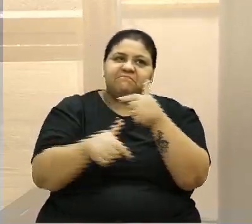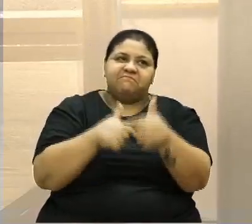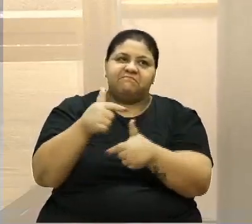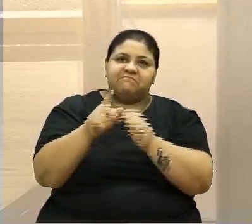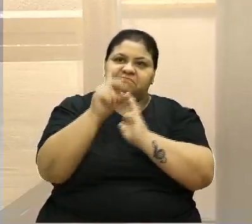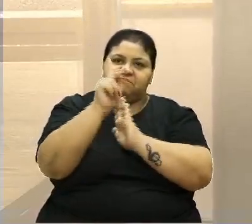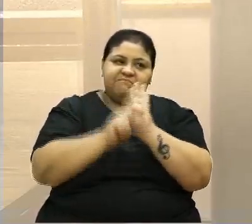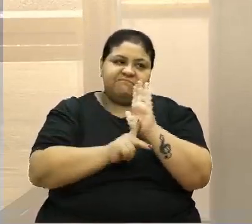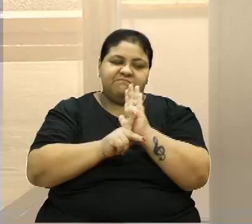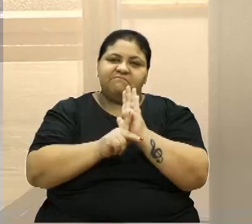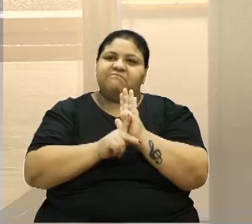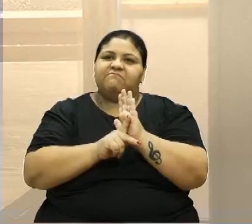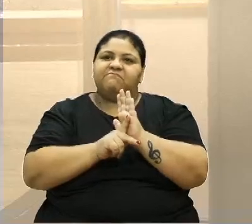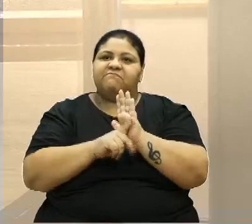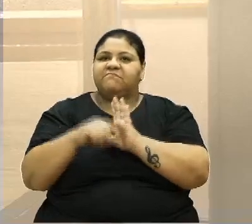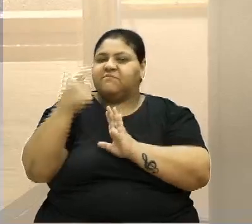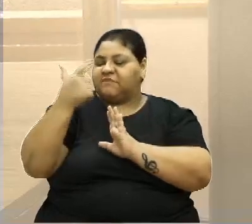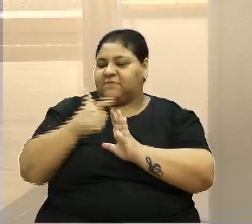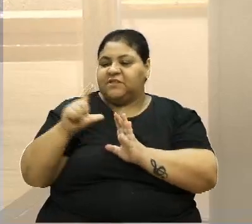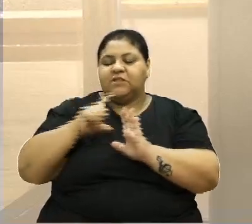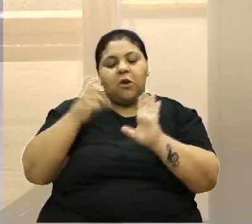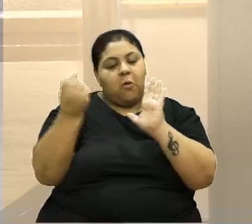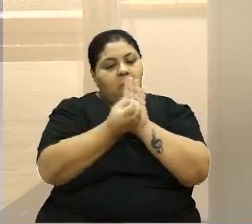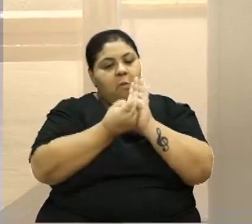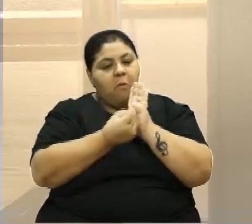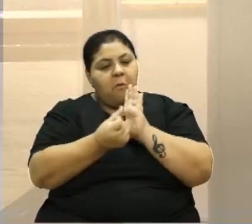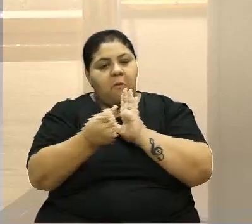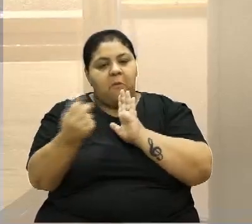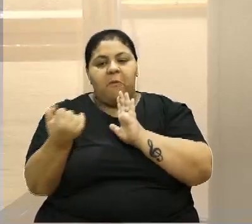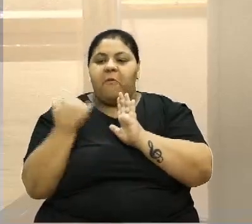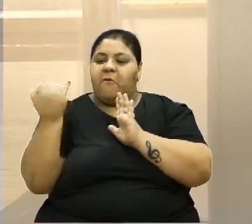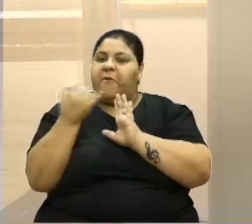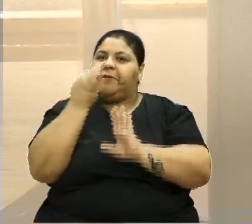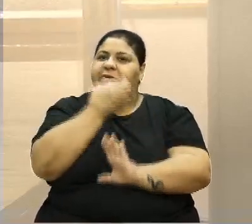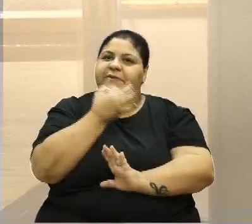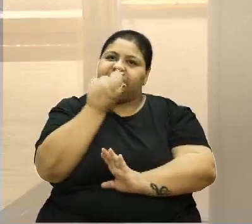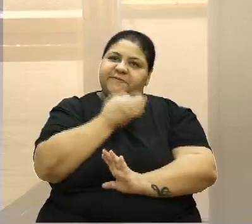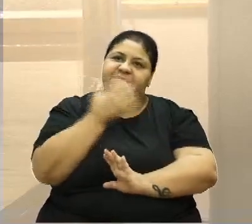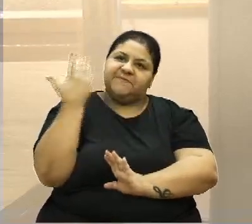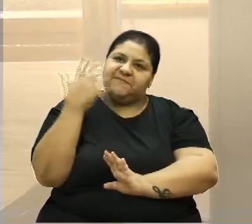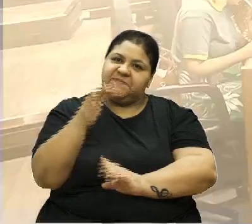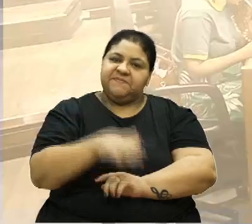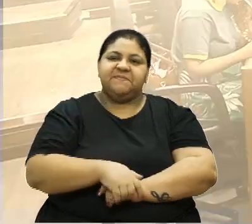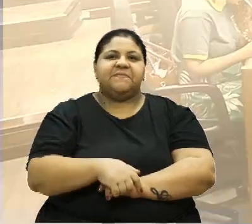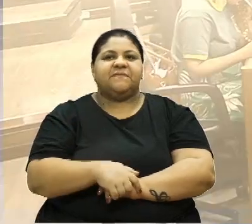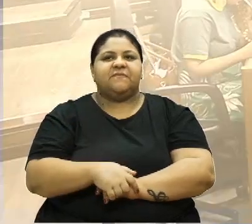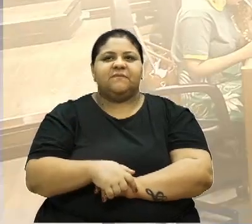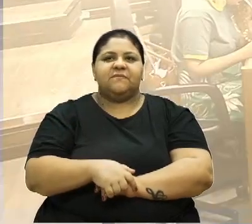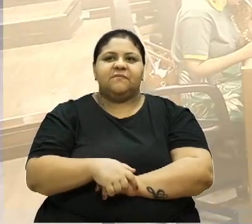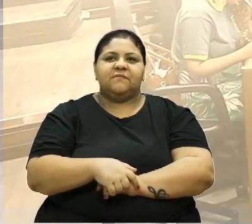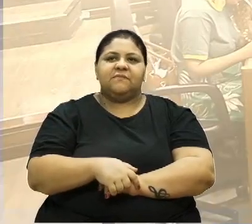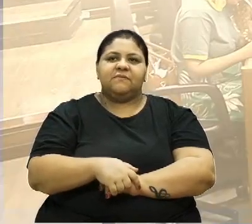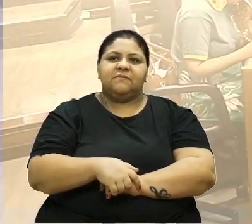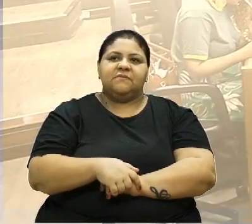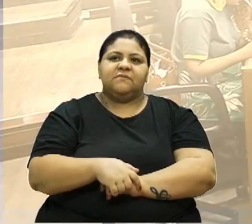projetos conjuntos. Acho que tu deixa um legado muito importante para a cidade de Caxias do Sul. Parabéns. Obrigado. Vereador